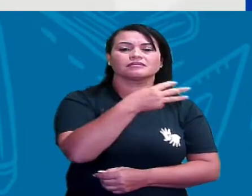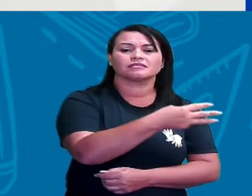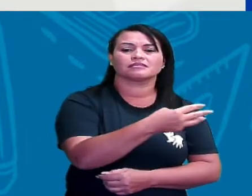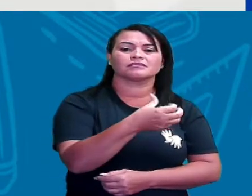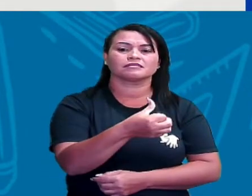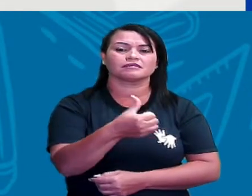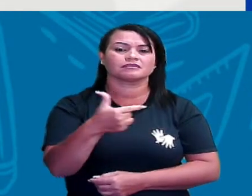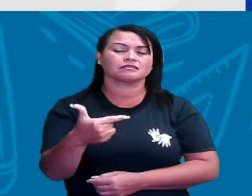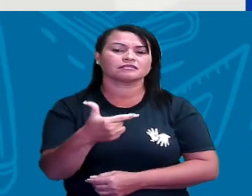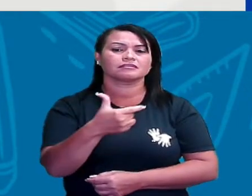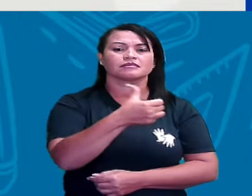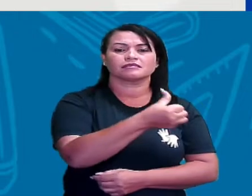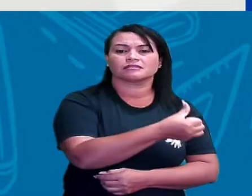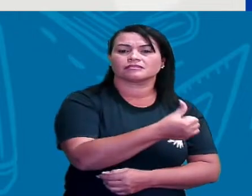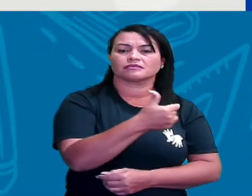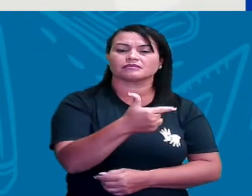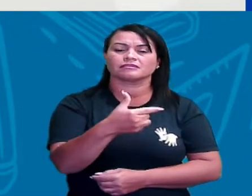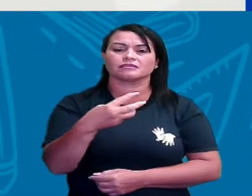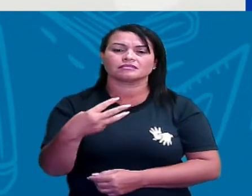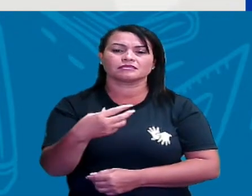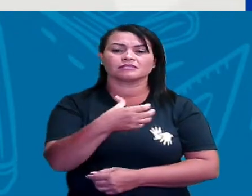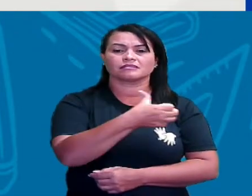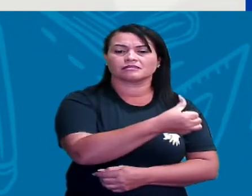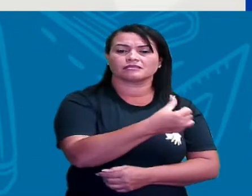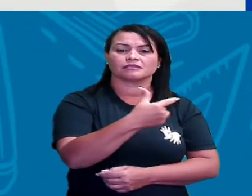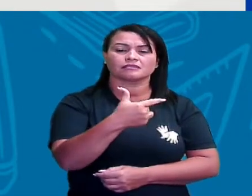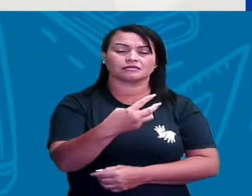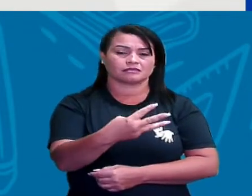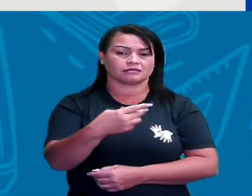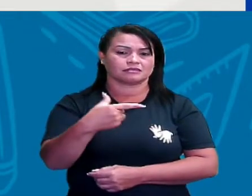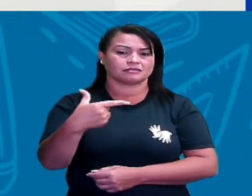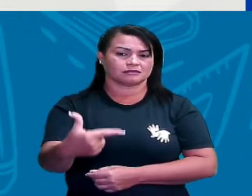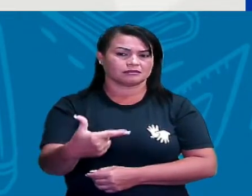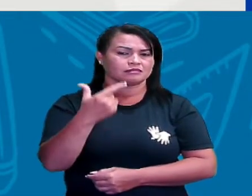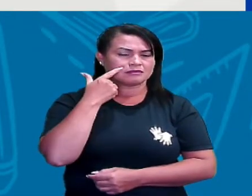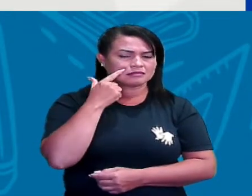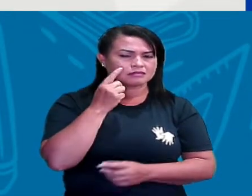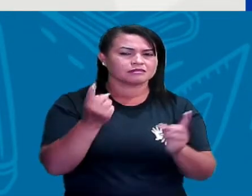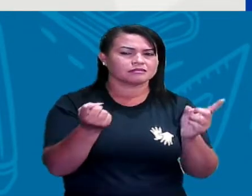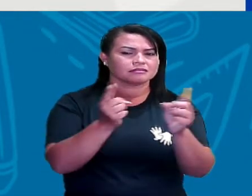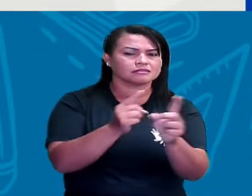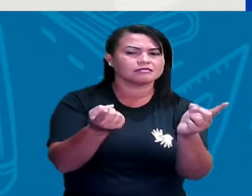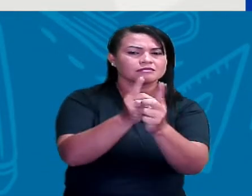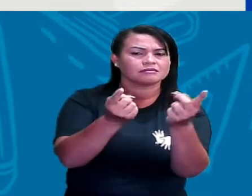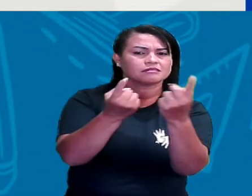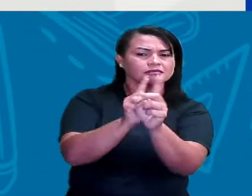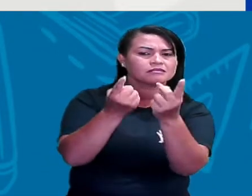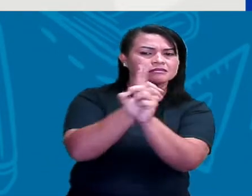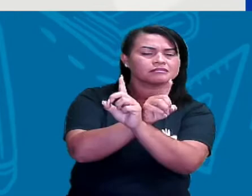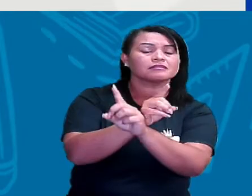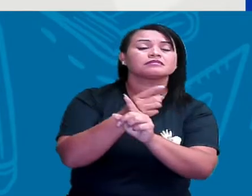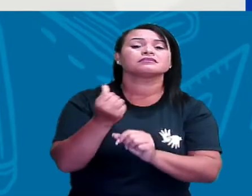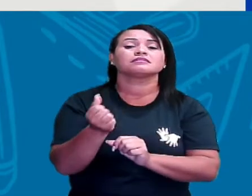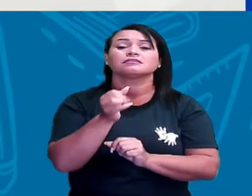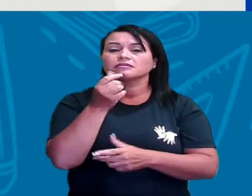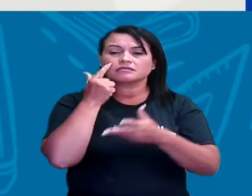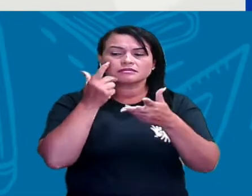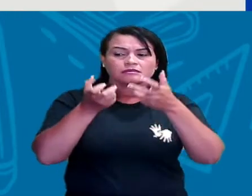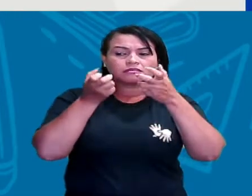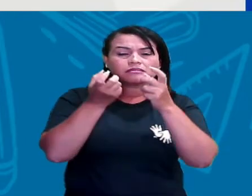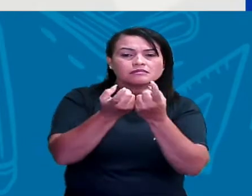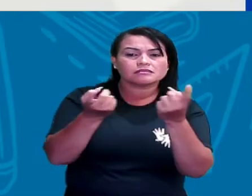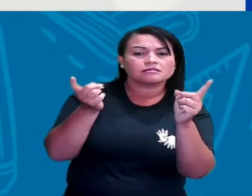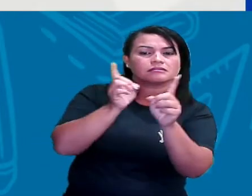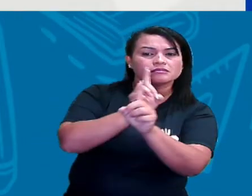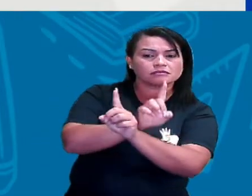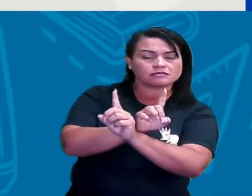362, 623 e 632. Tá certo? Ou seja, mudou, né? Observe que quando a gente trocou esses algarismos